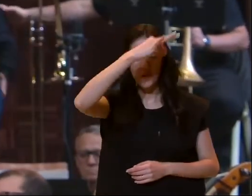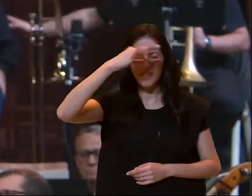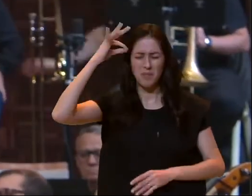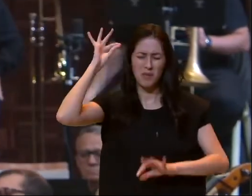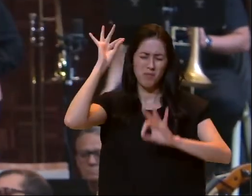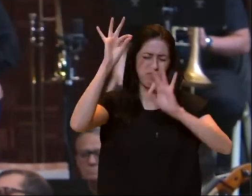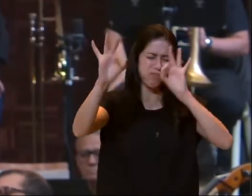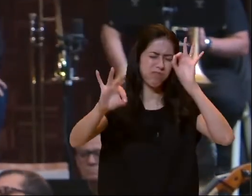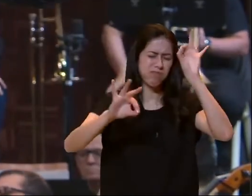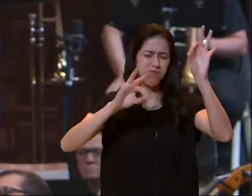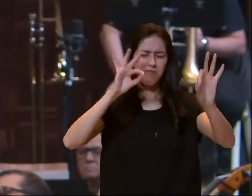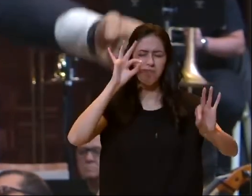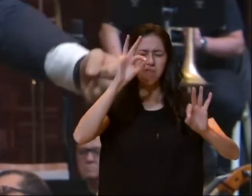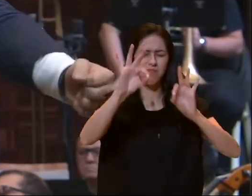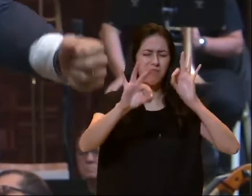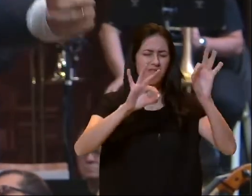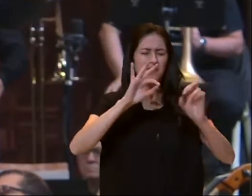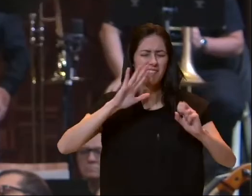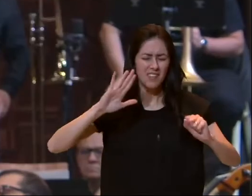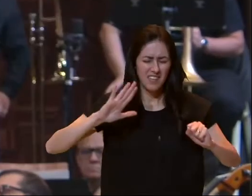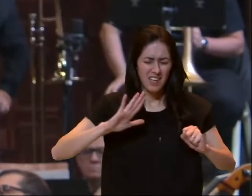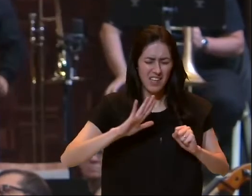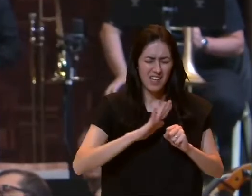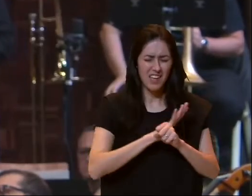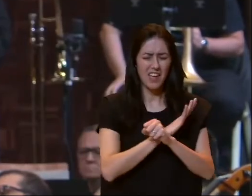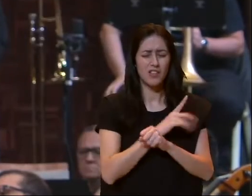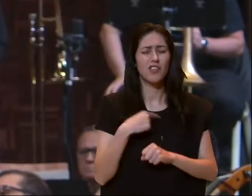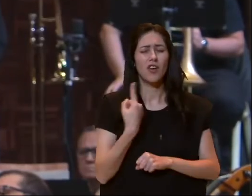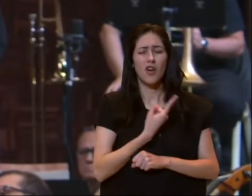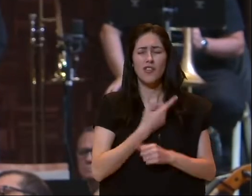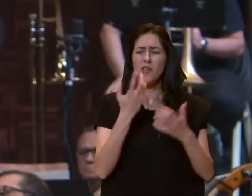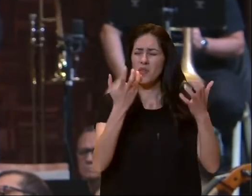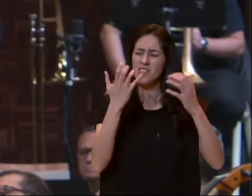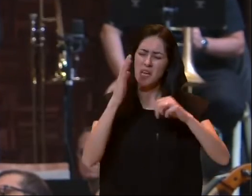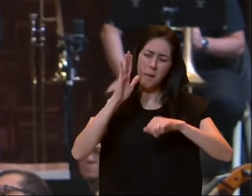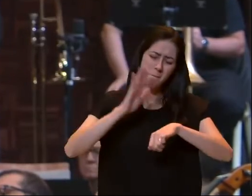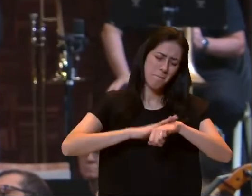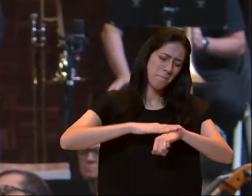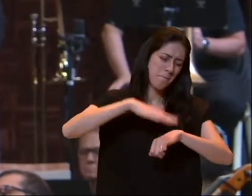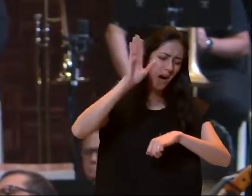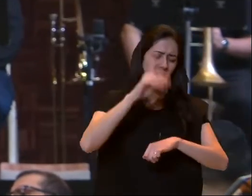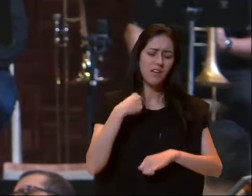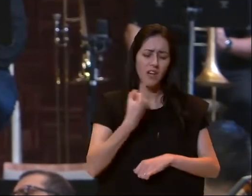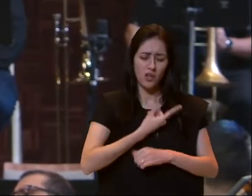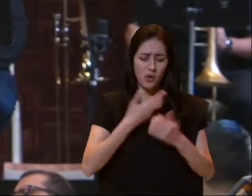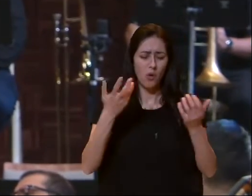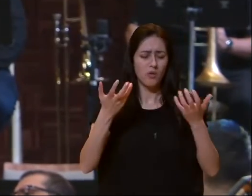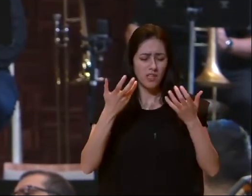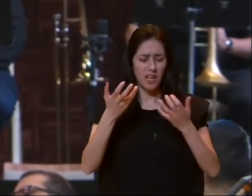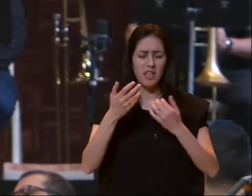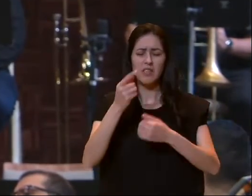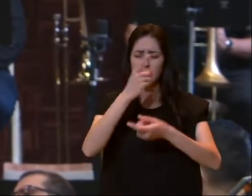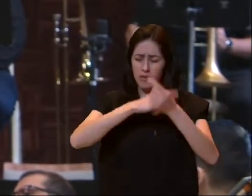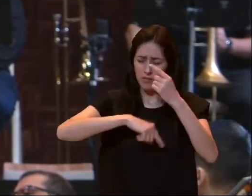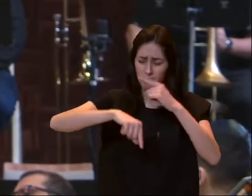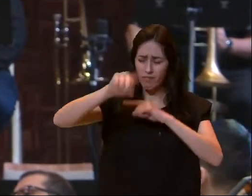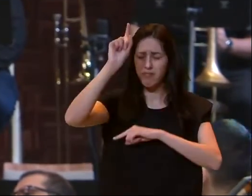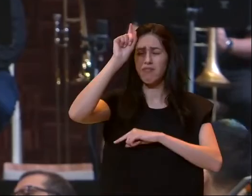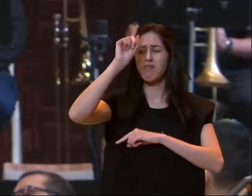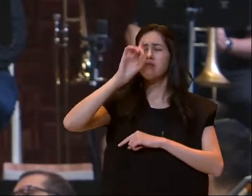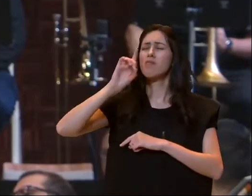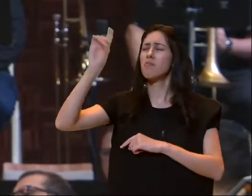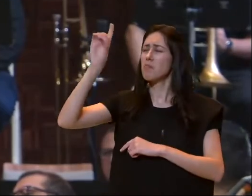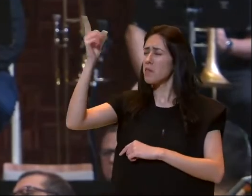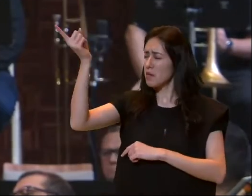Espírito, nos enche. Queremos ir além, queremos estar no lugar que o Senhor quer que